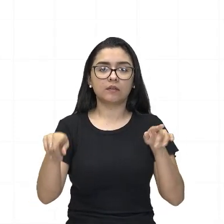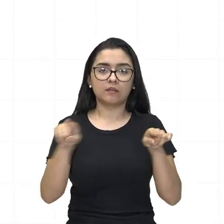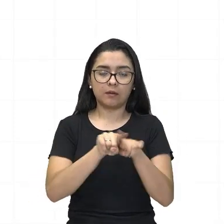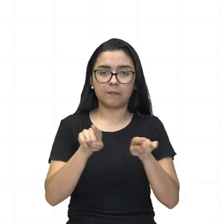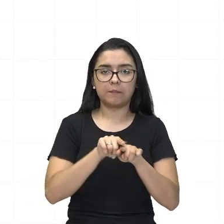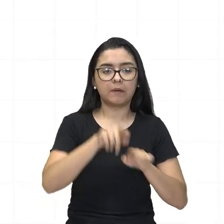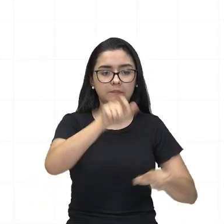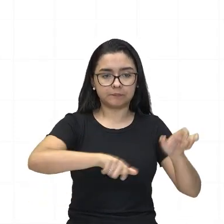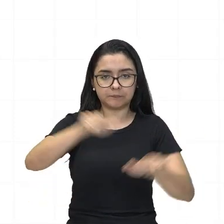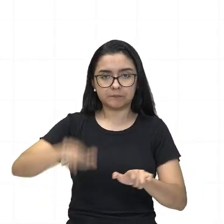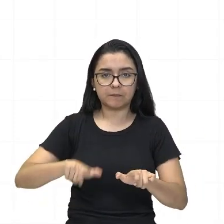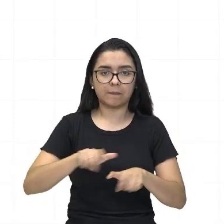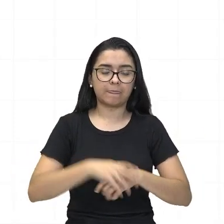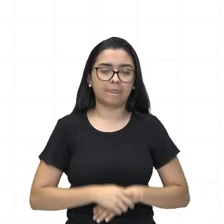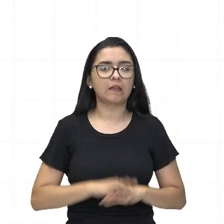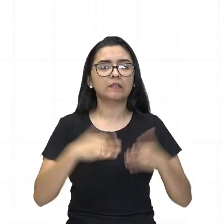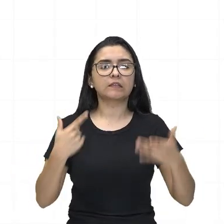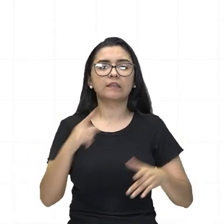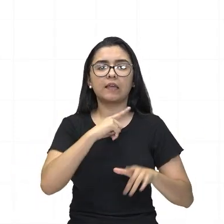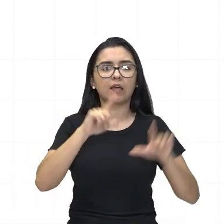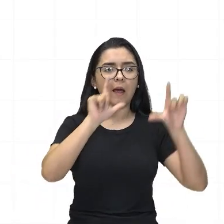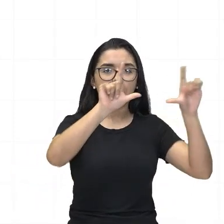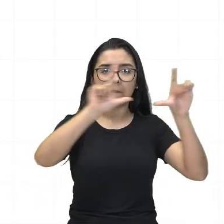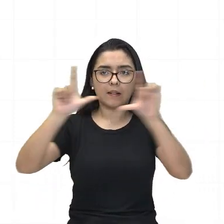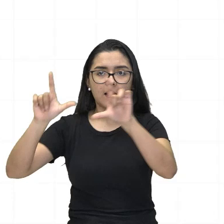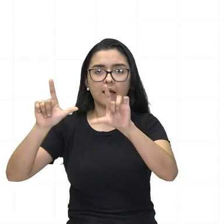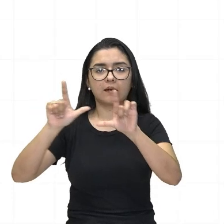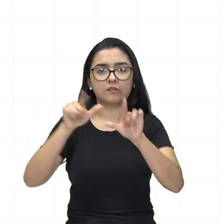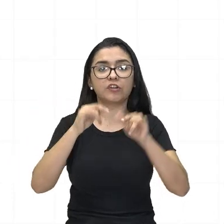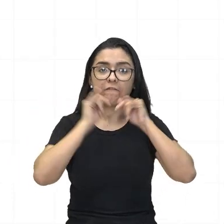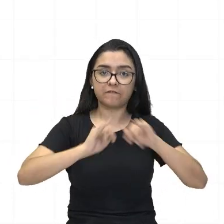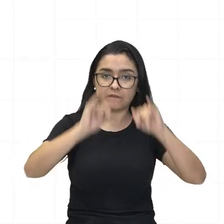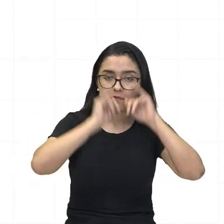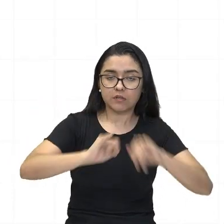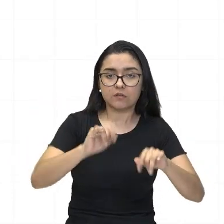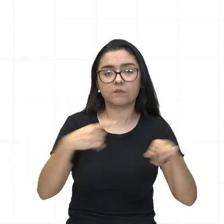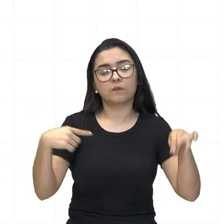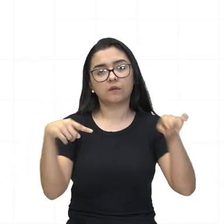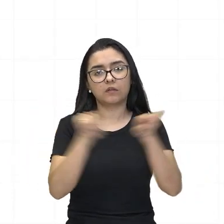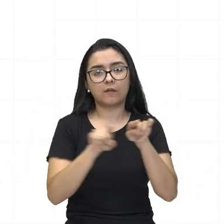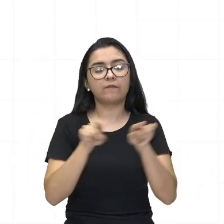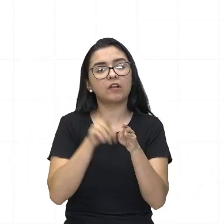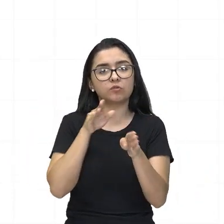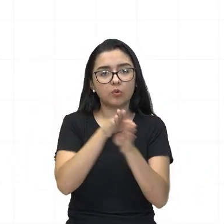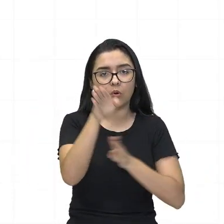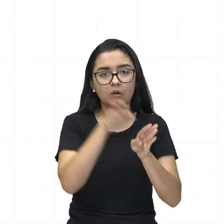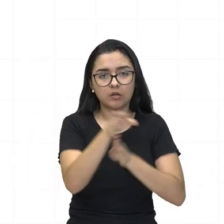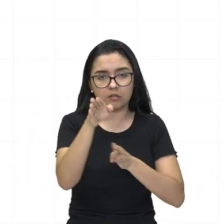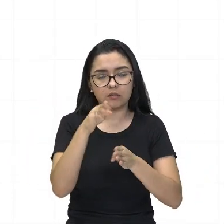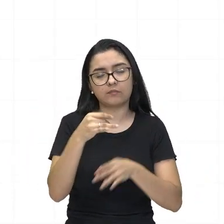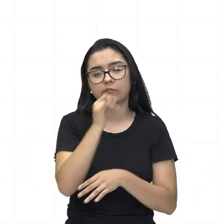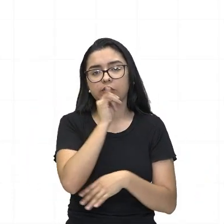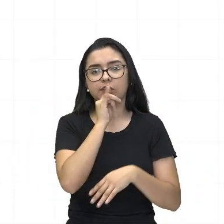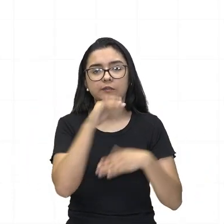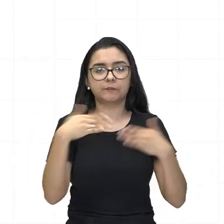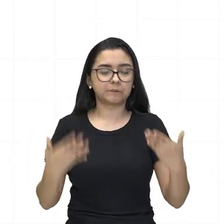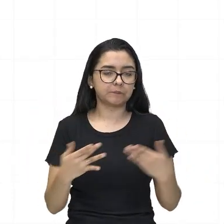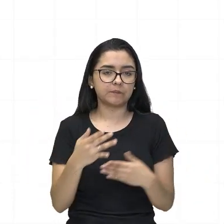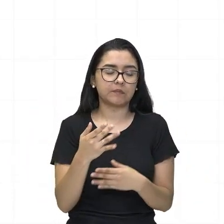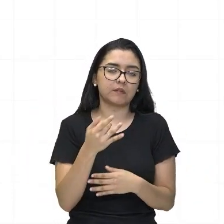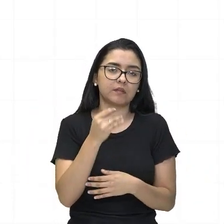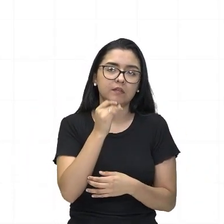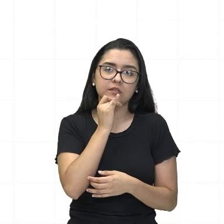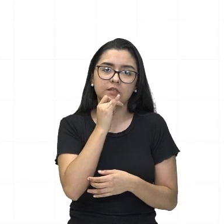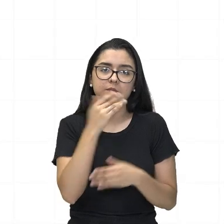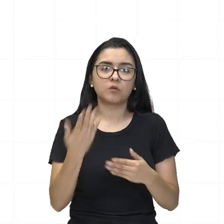as placas de advertência, as placas que vão nos orientar, por exemplo, caso no